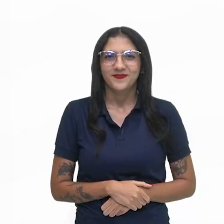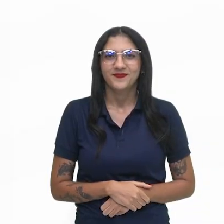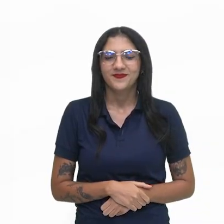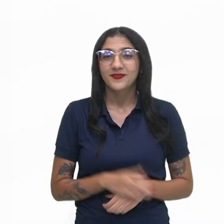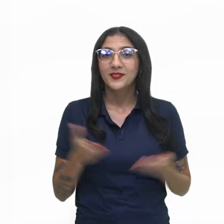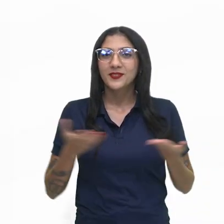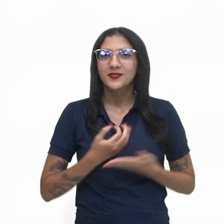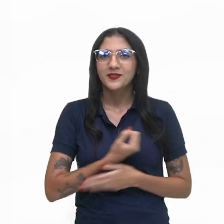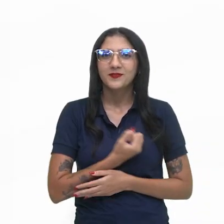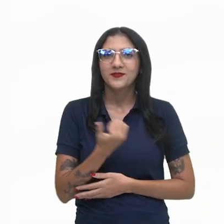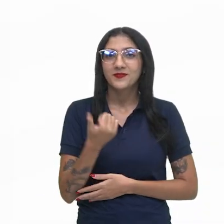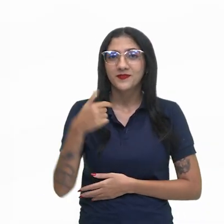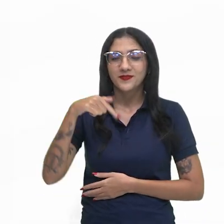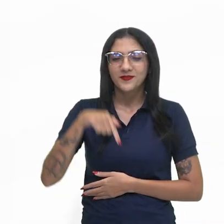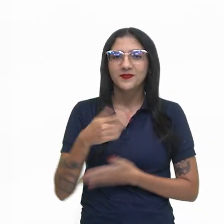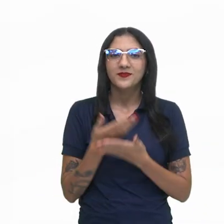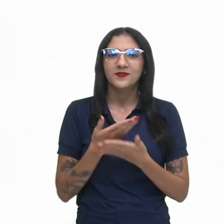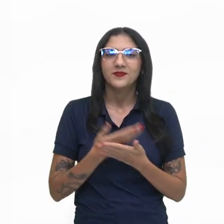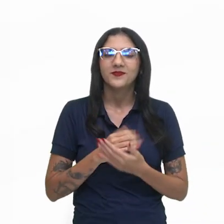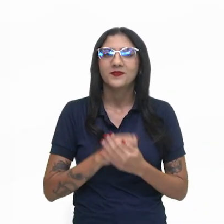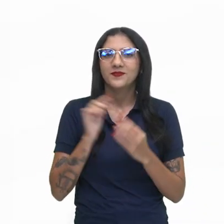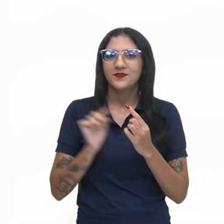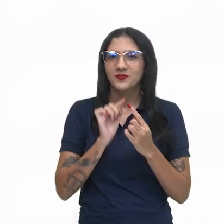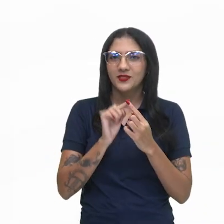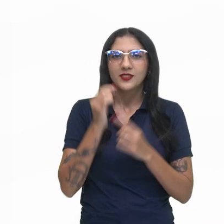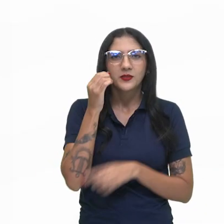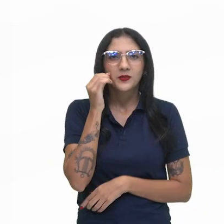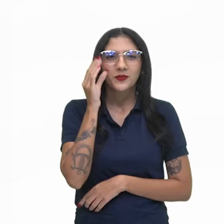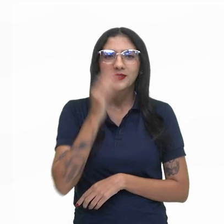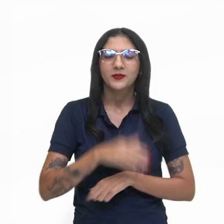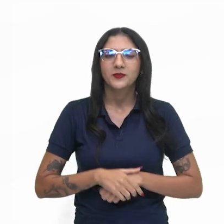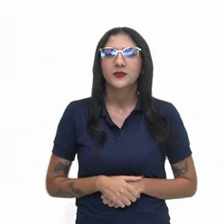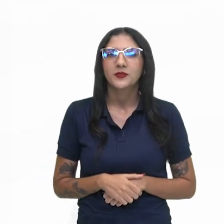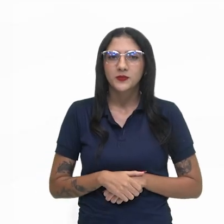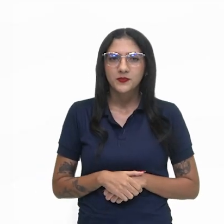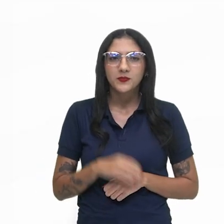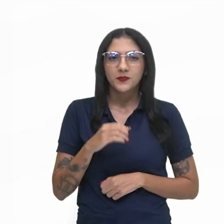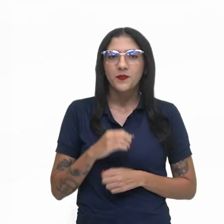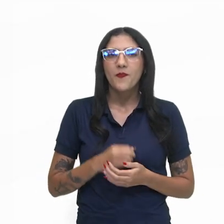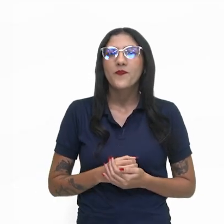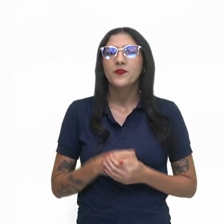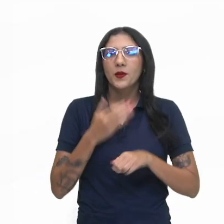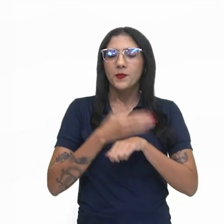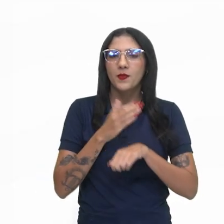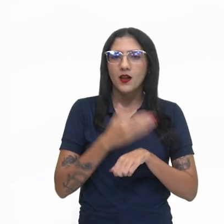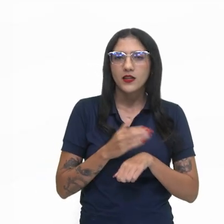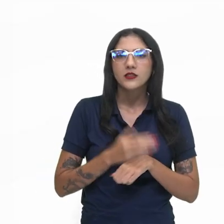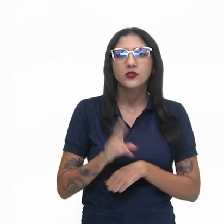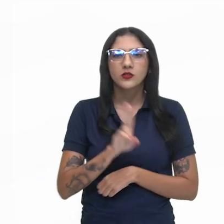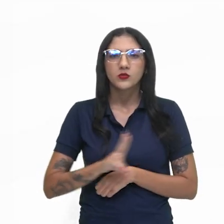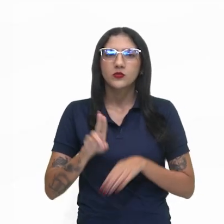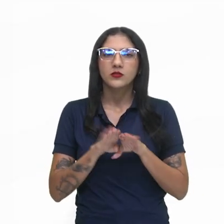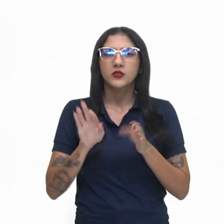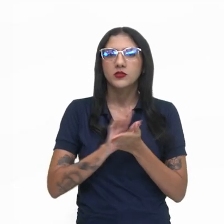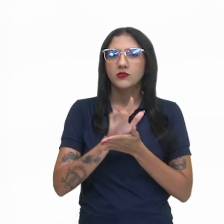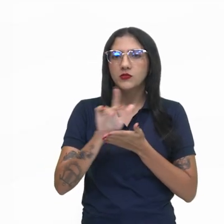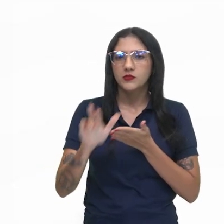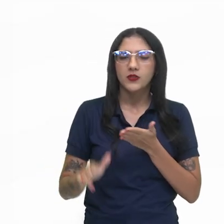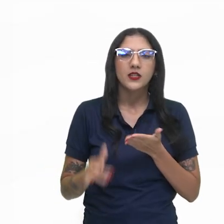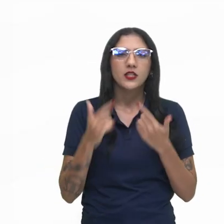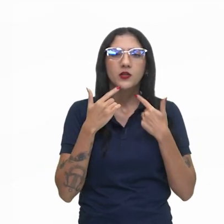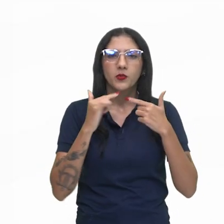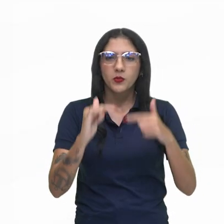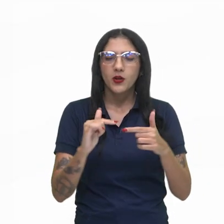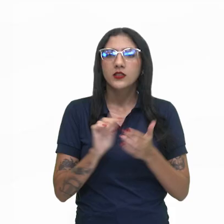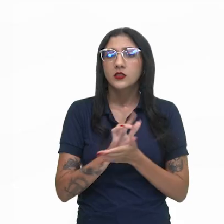É a aula de número 17, Objetos do Conhecimento, processos de funcionamento e compreensão da diversidade de